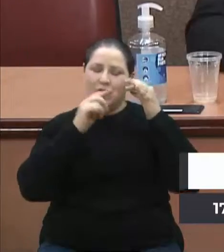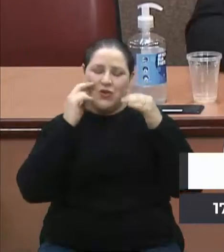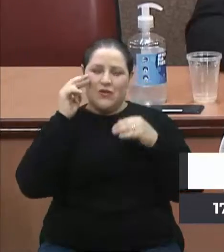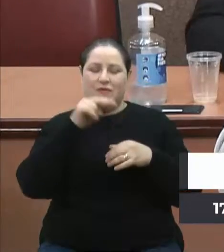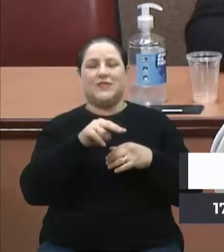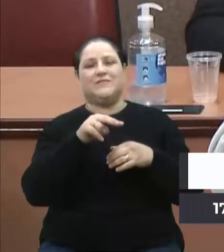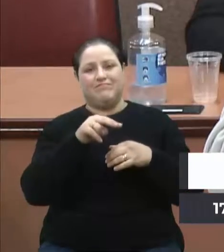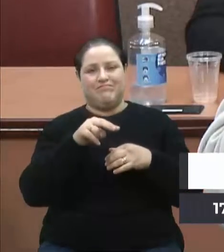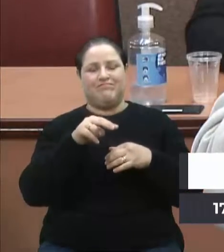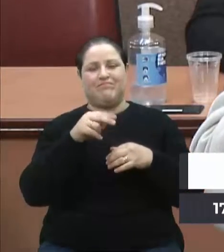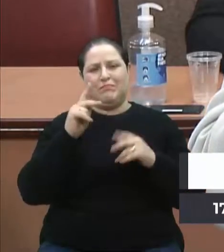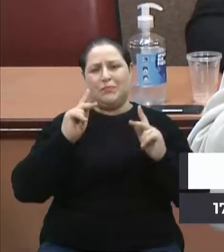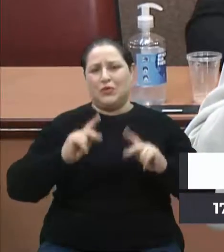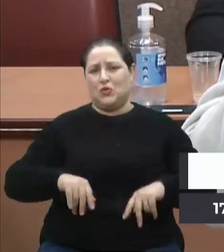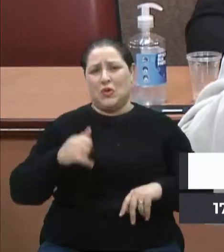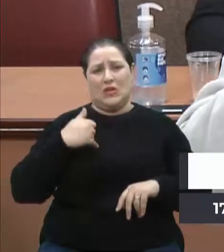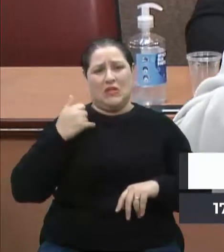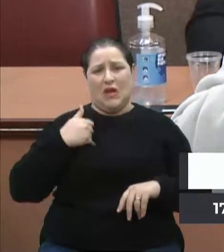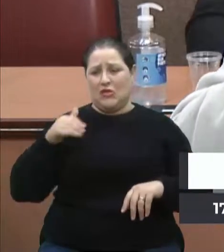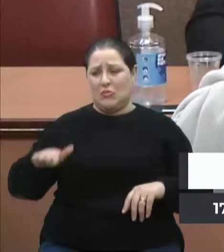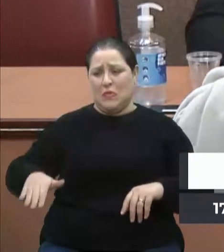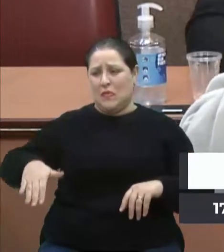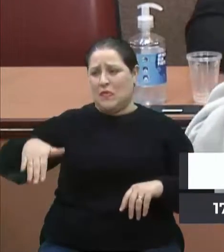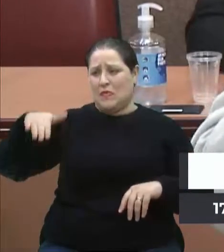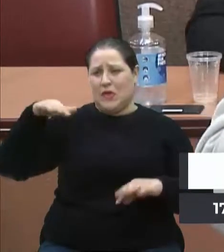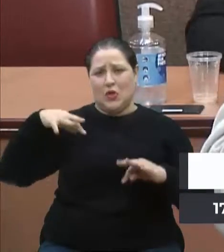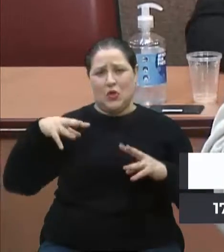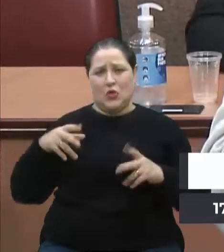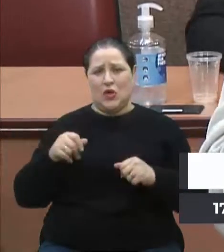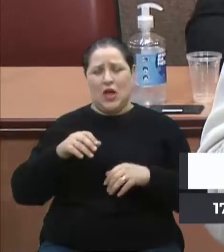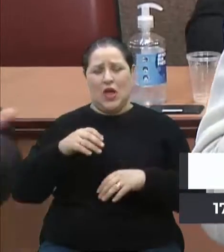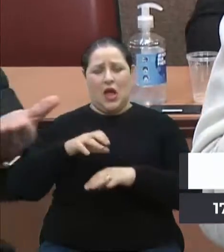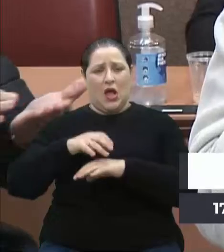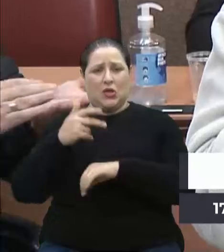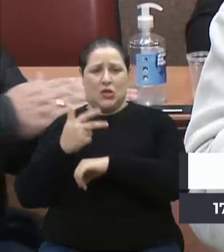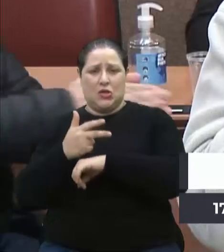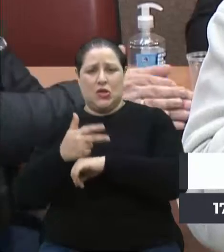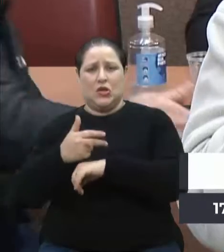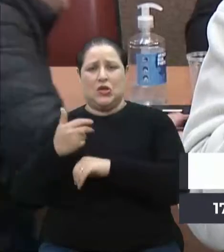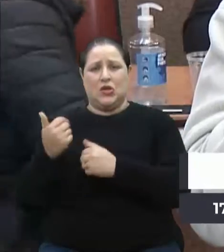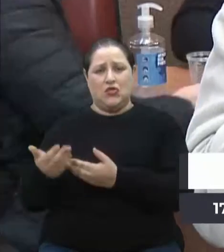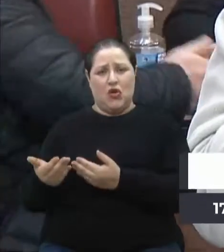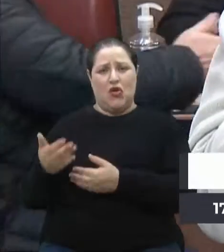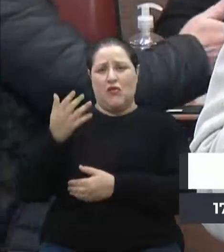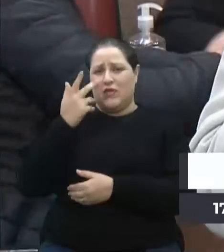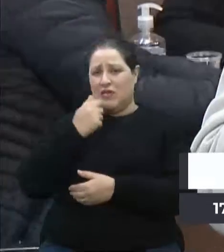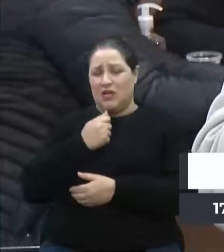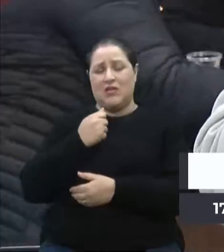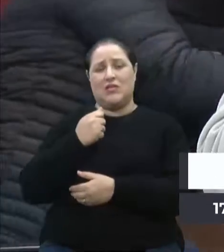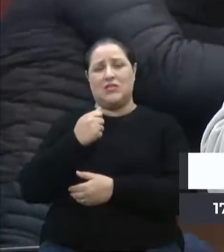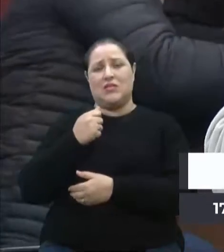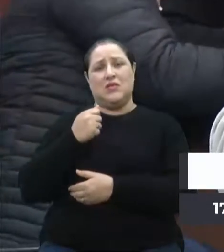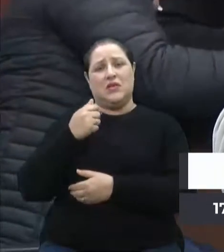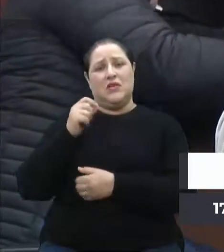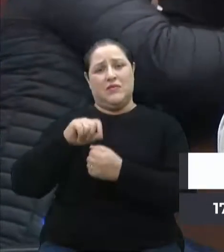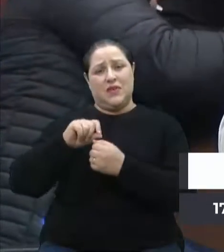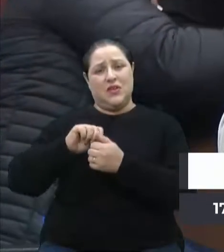todas as idades praticando mais uma modalidade de esporte importante e que a gente sempre